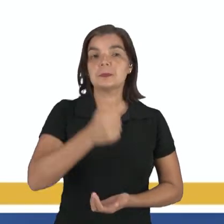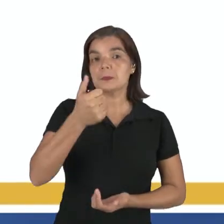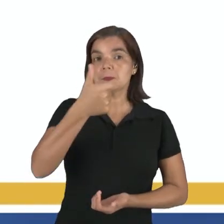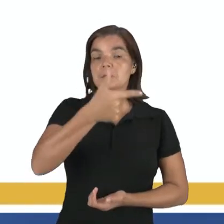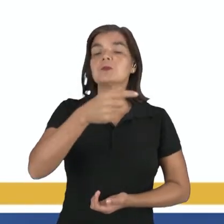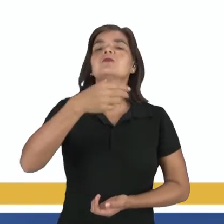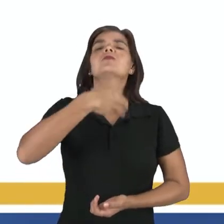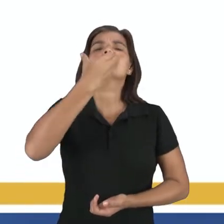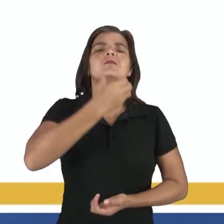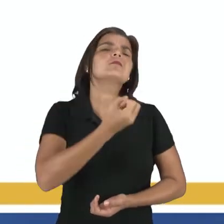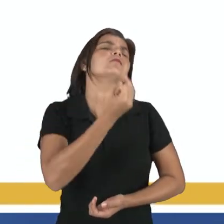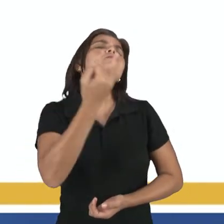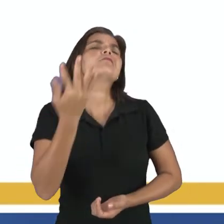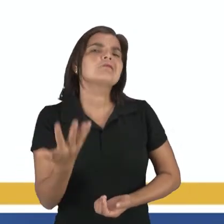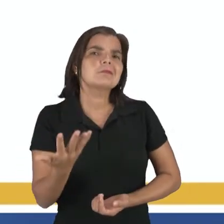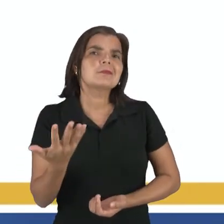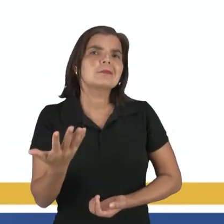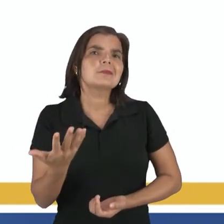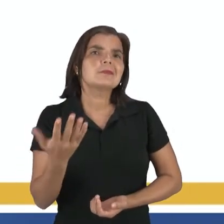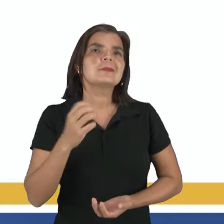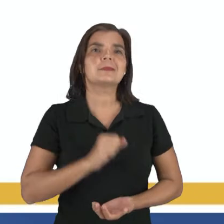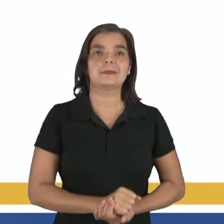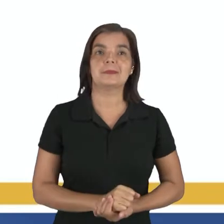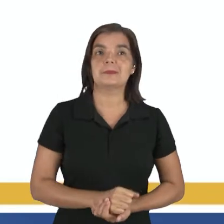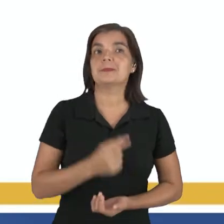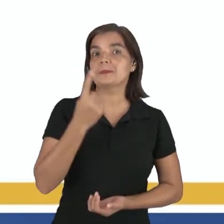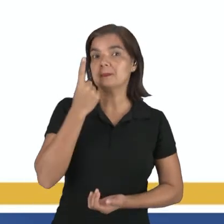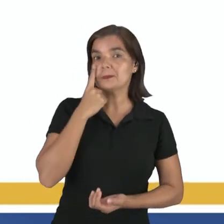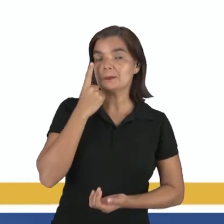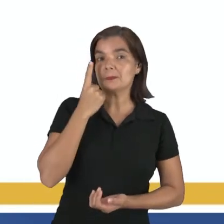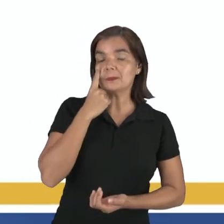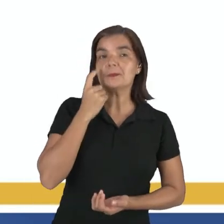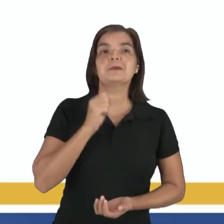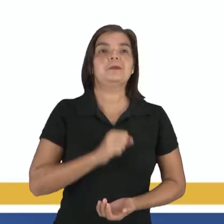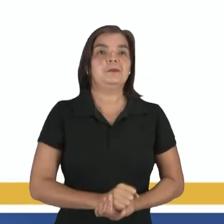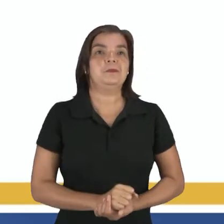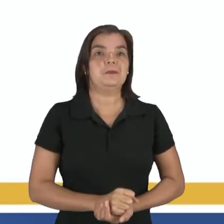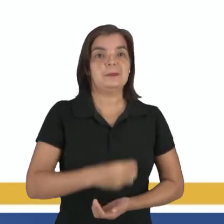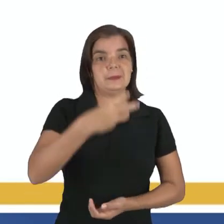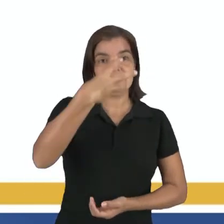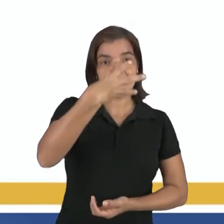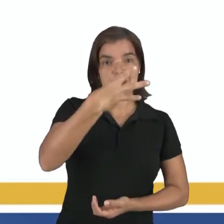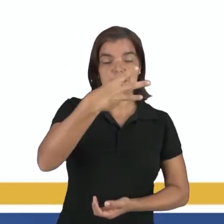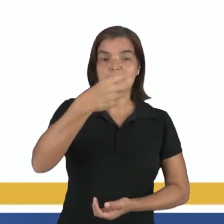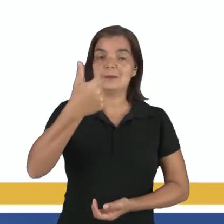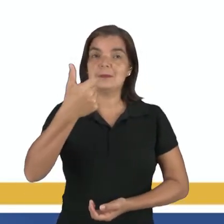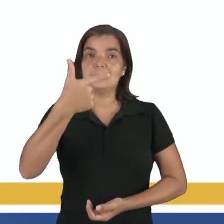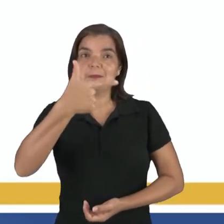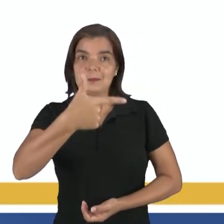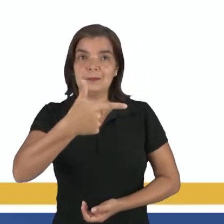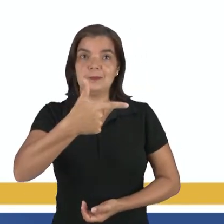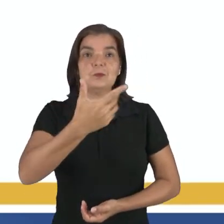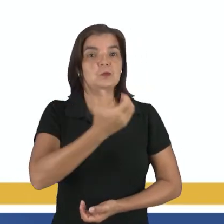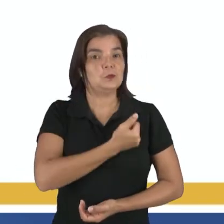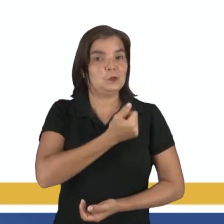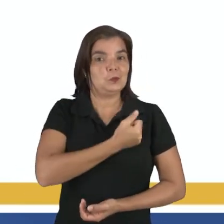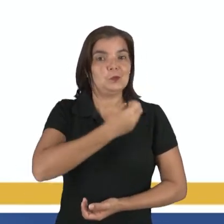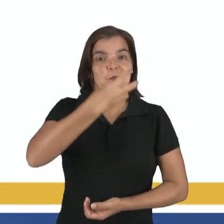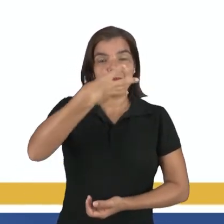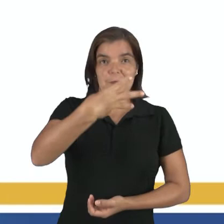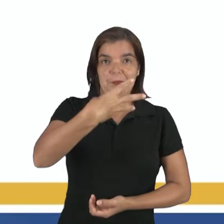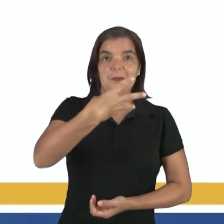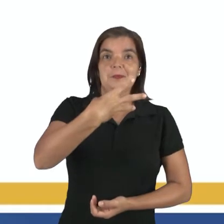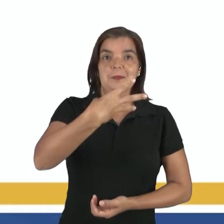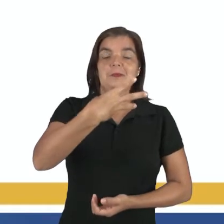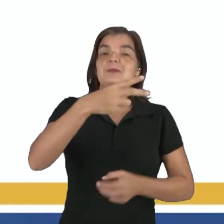o e 12 maçãs custam quanto a nossa aqui é de três para 12 o